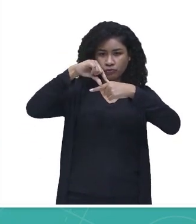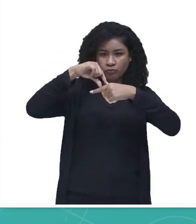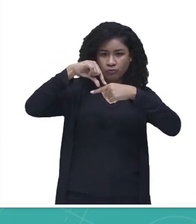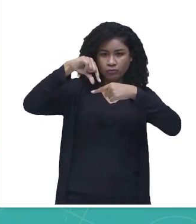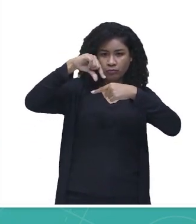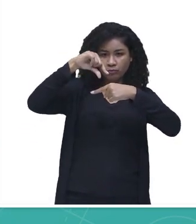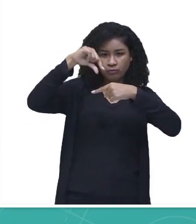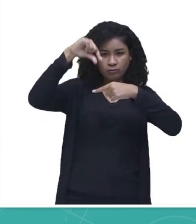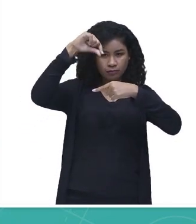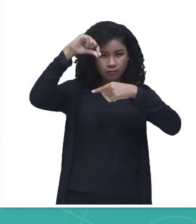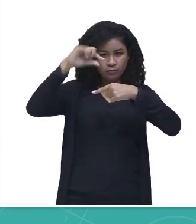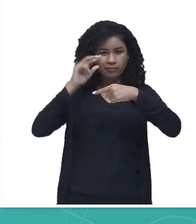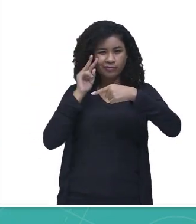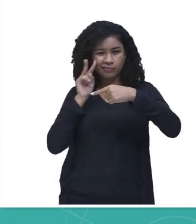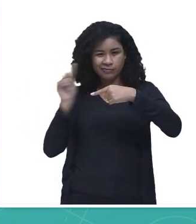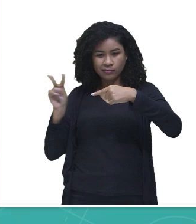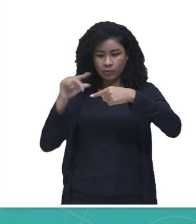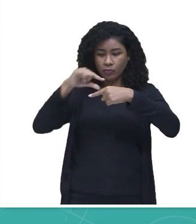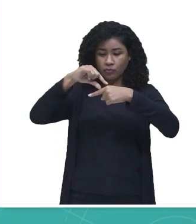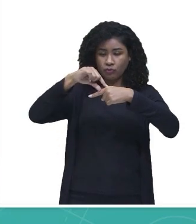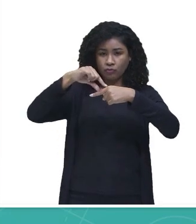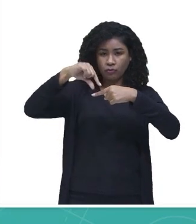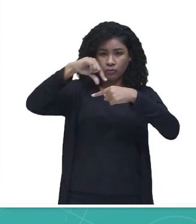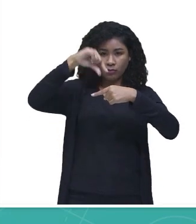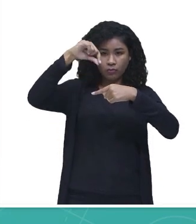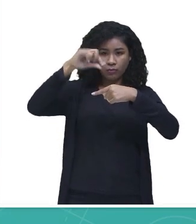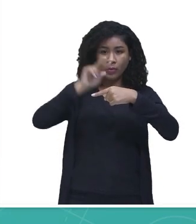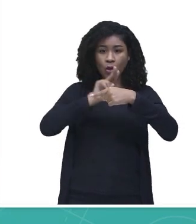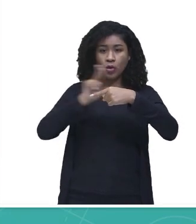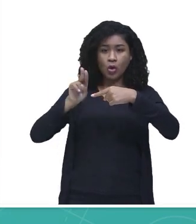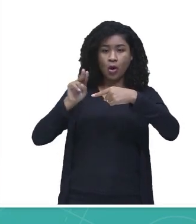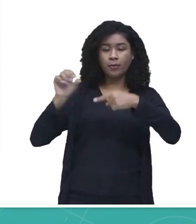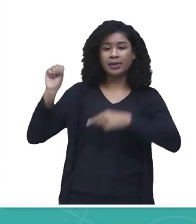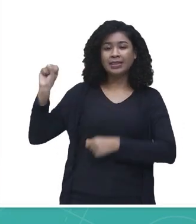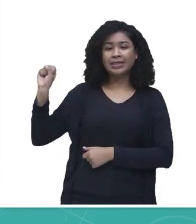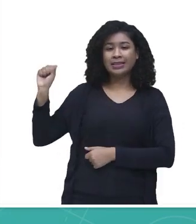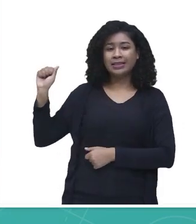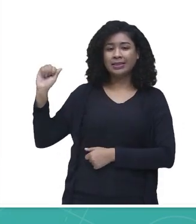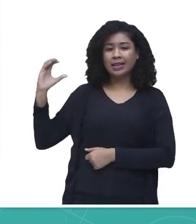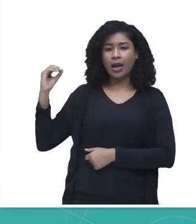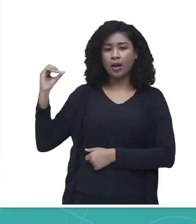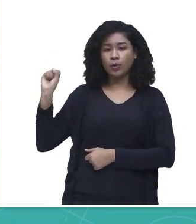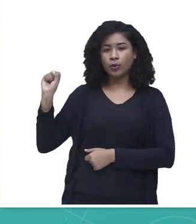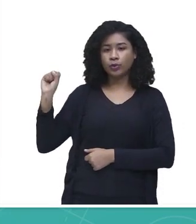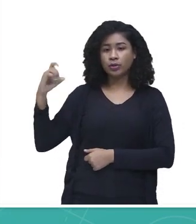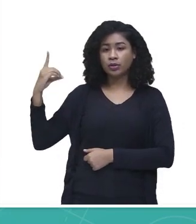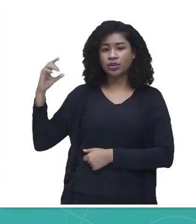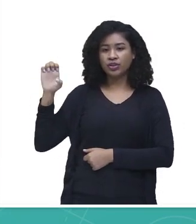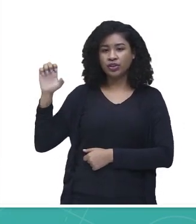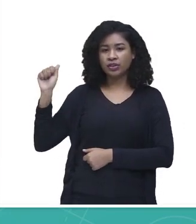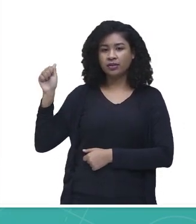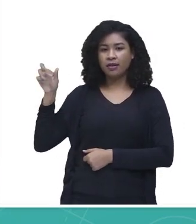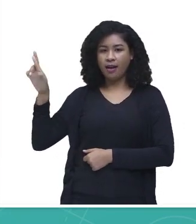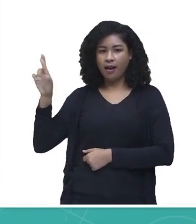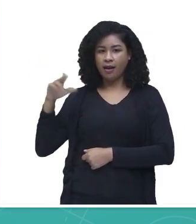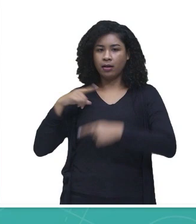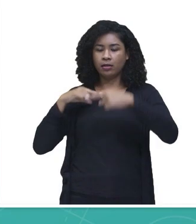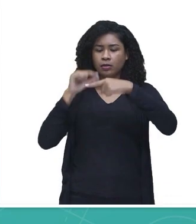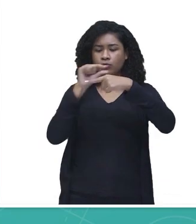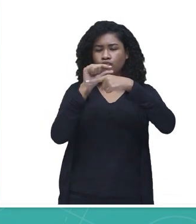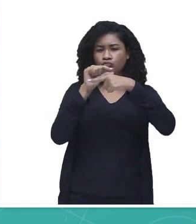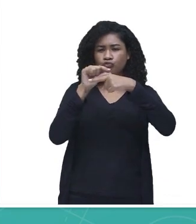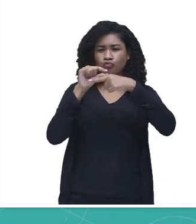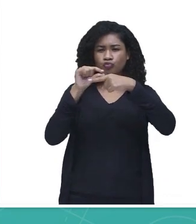né? Tem os saquinhos de ar, temos a traqueia, temos a traqueíla, ok?